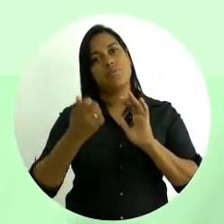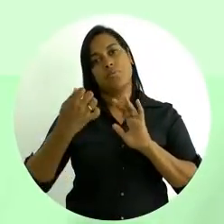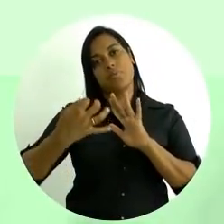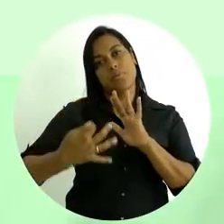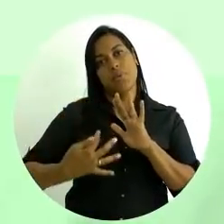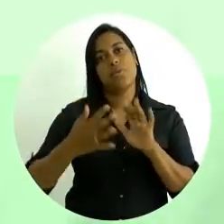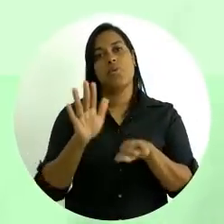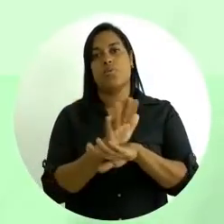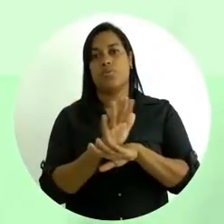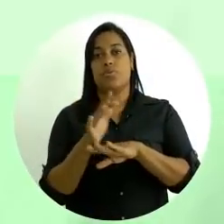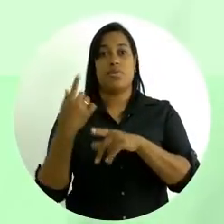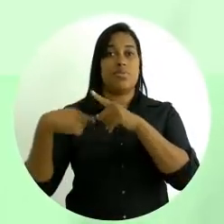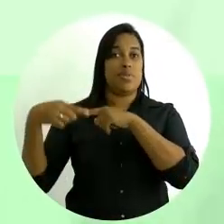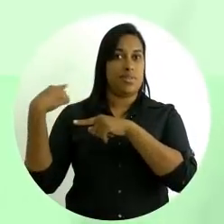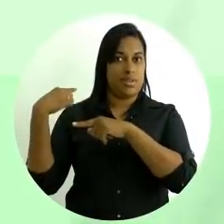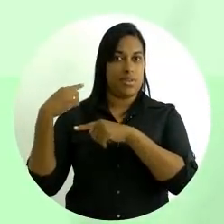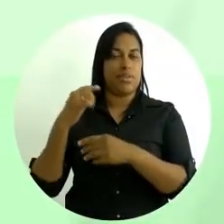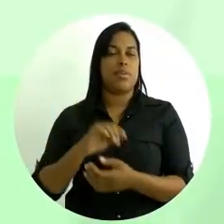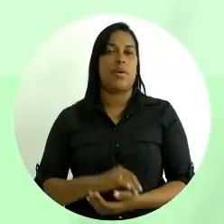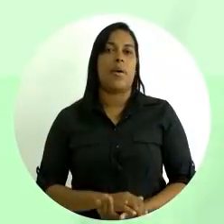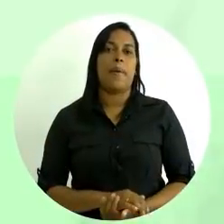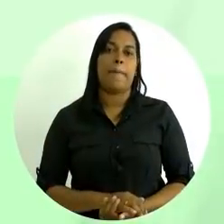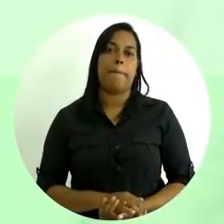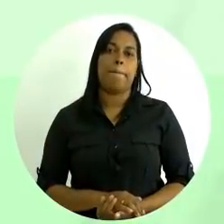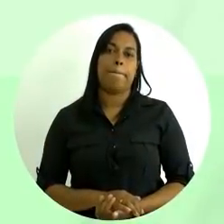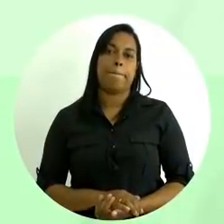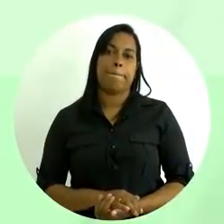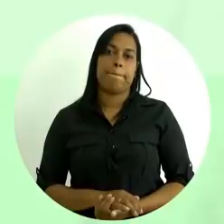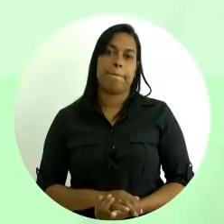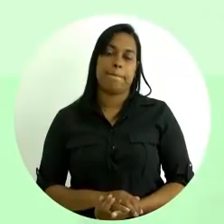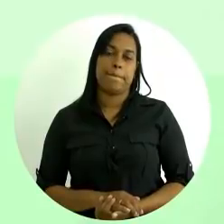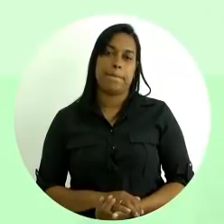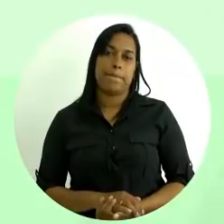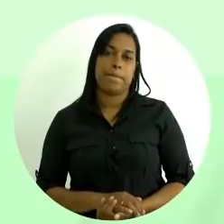gente já falou nos vídeos anteriores, tá?